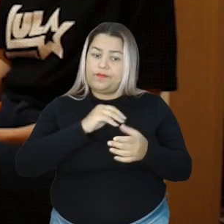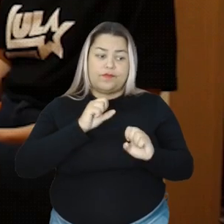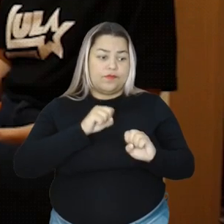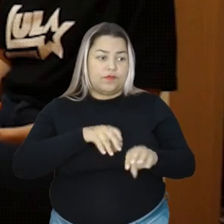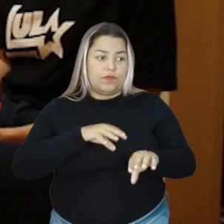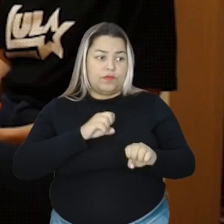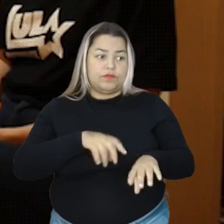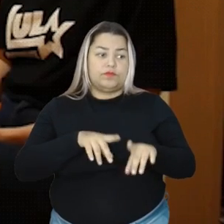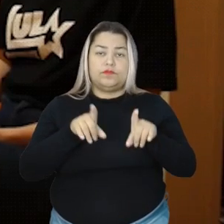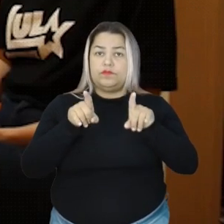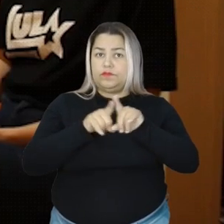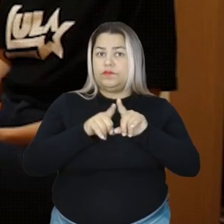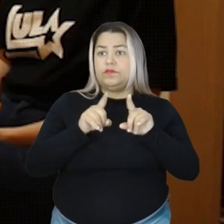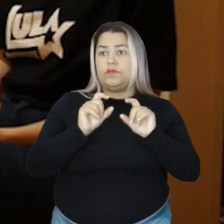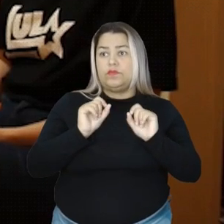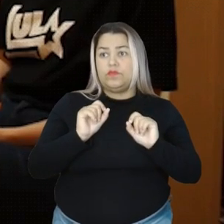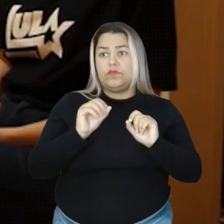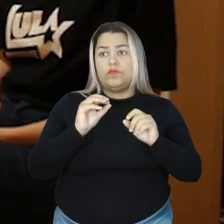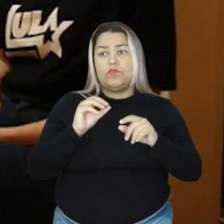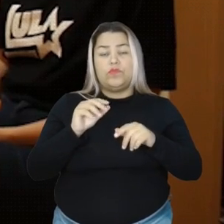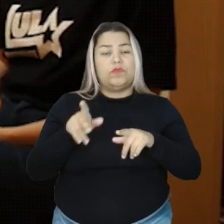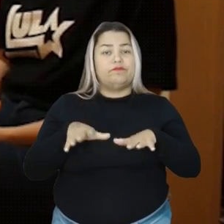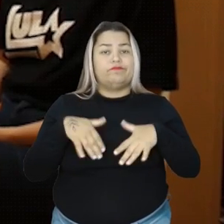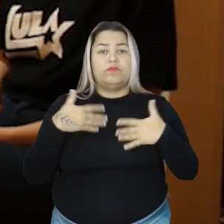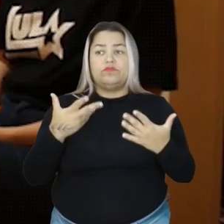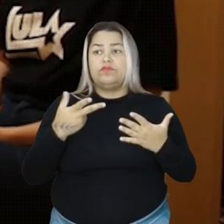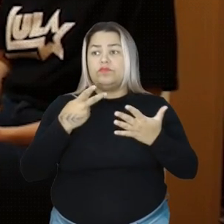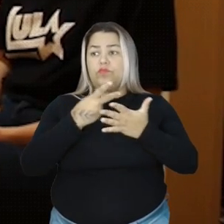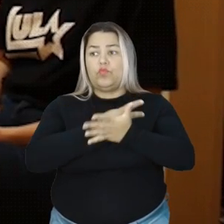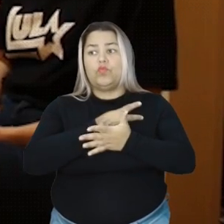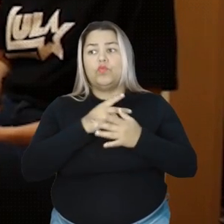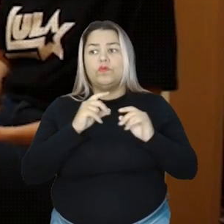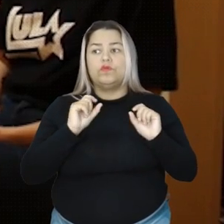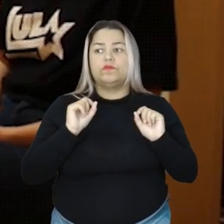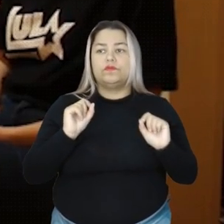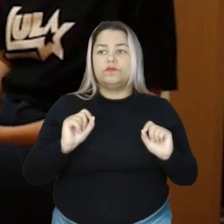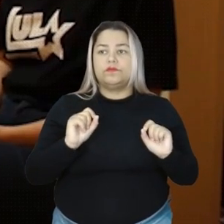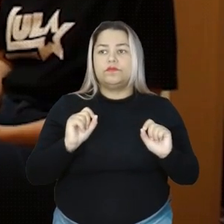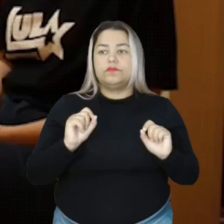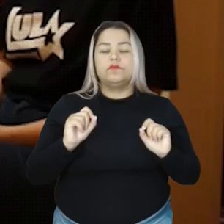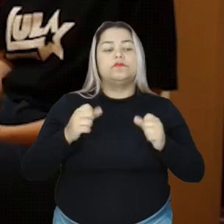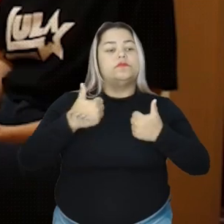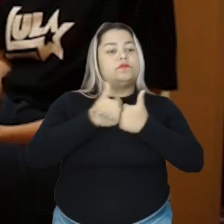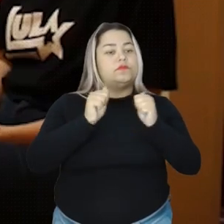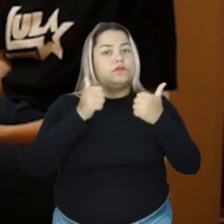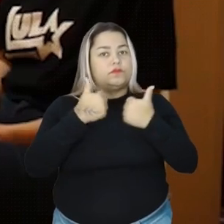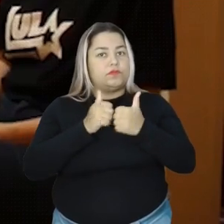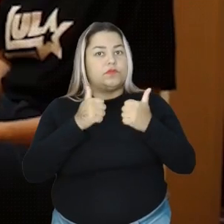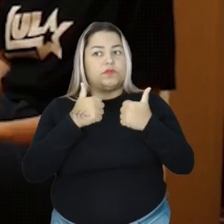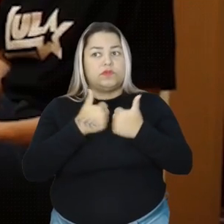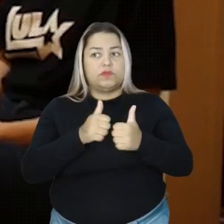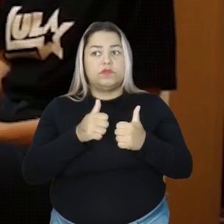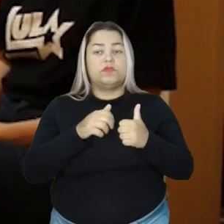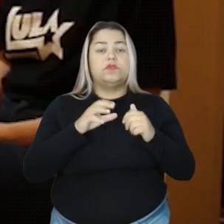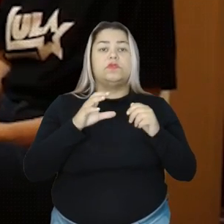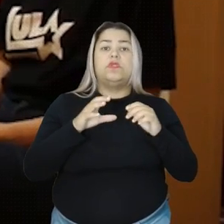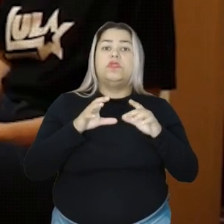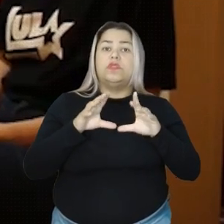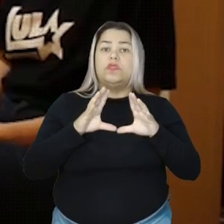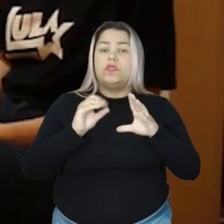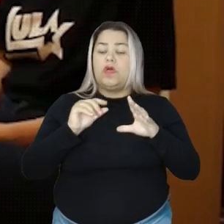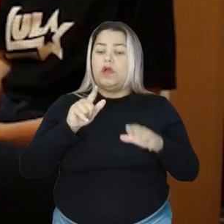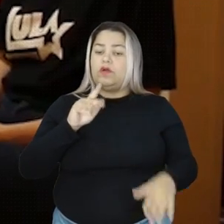muito indisposta com o professorado, enfim, na questão do transporte coletivo, da coleta e destino